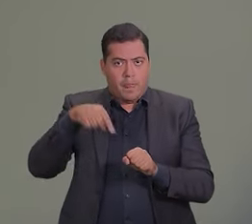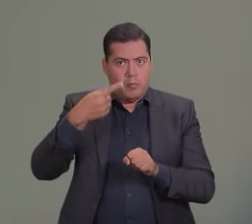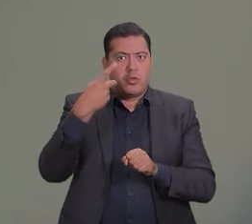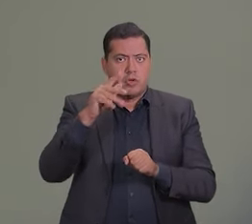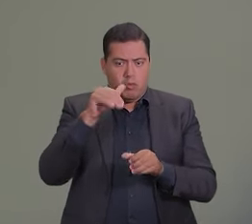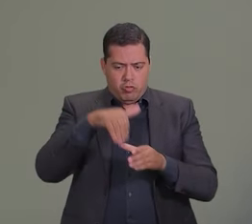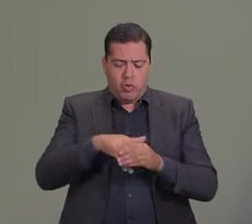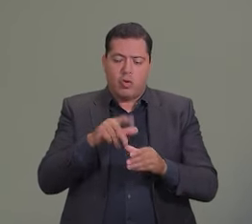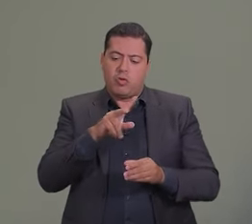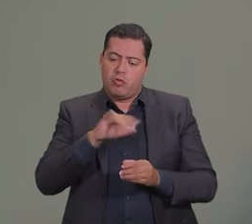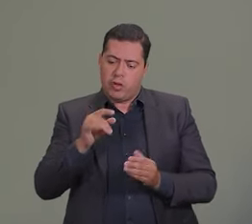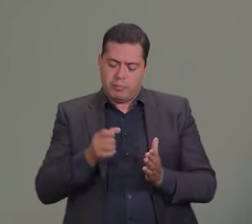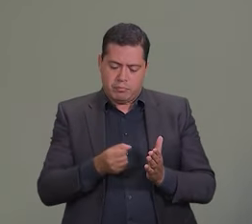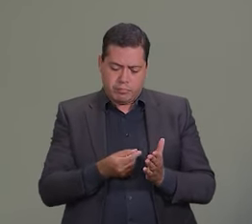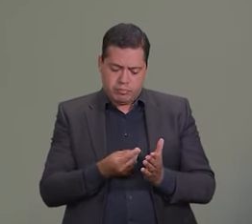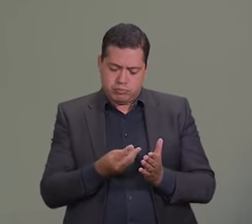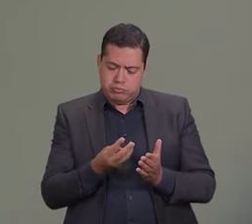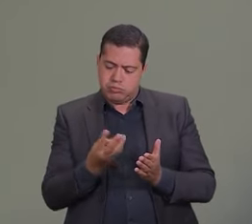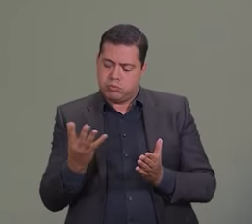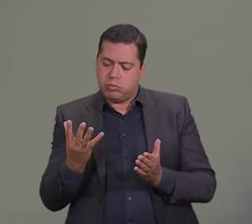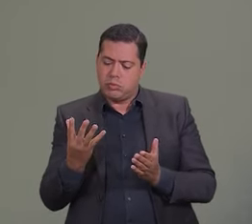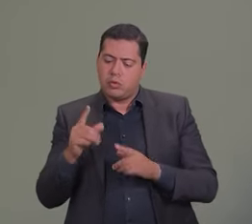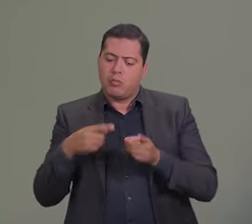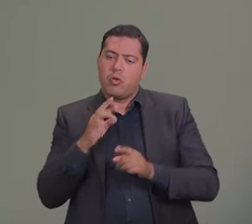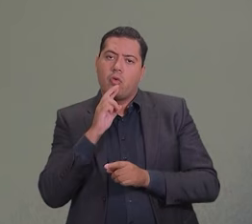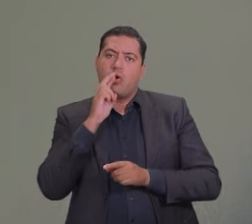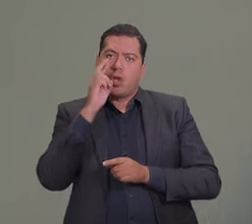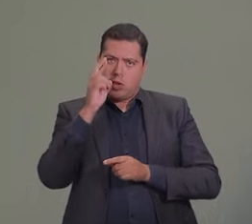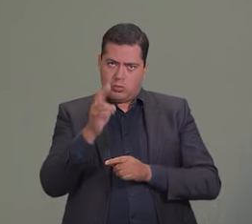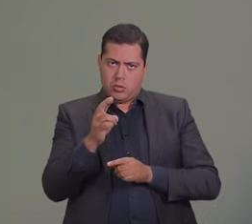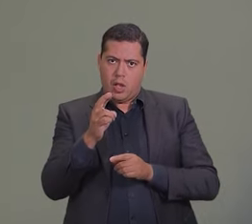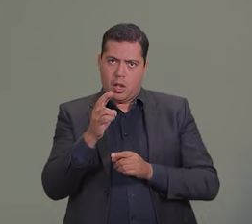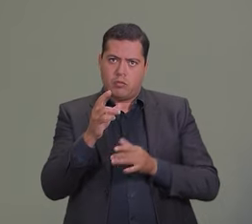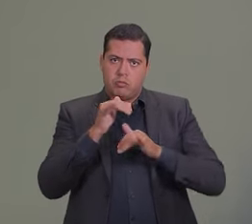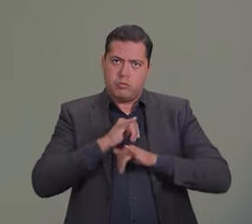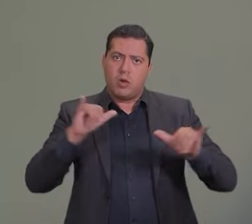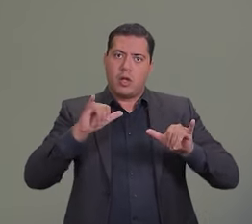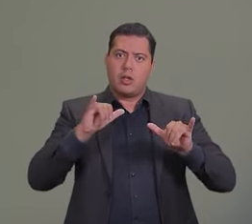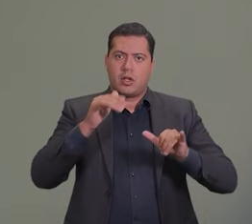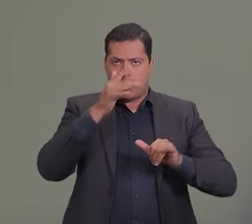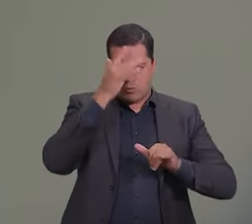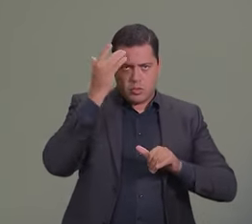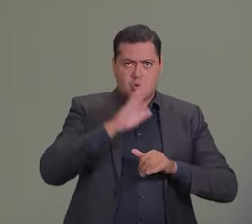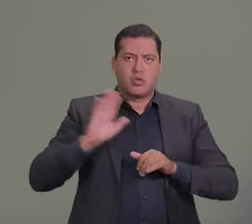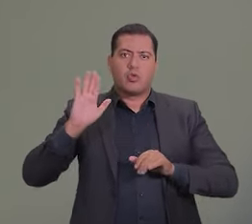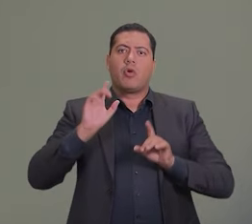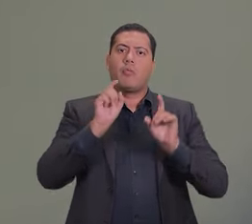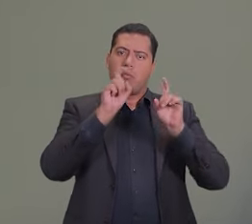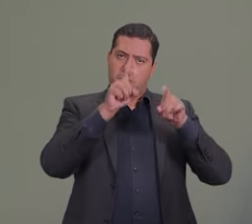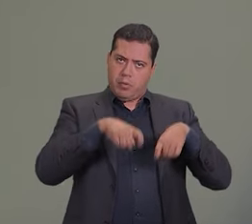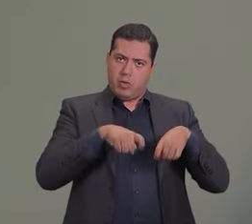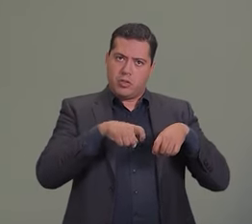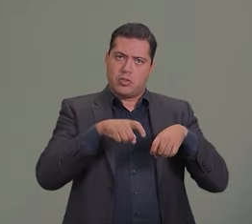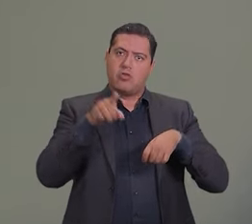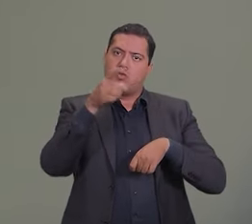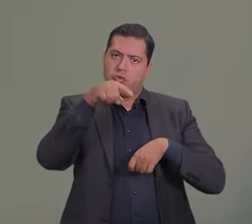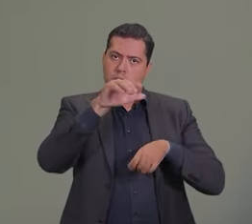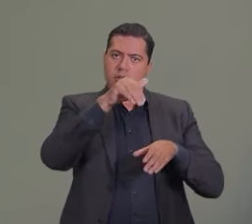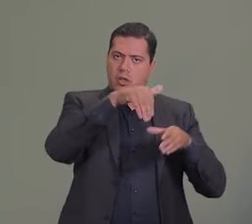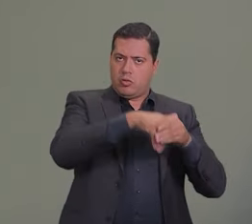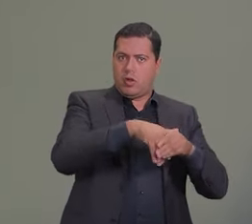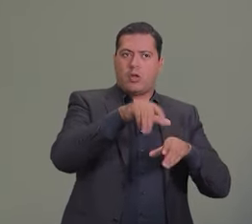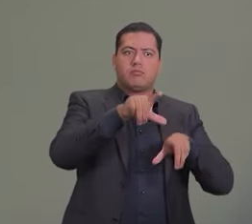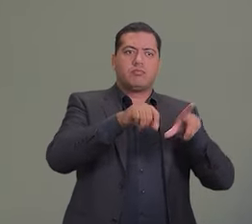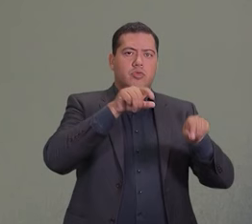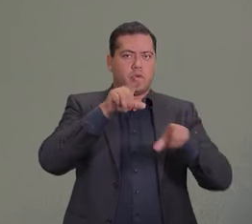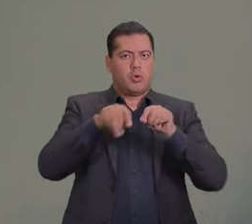o resultado será proclamado e os eleitos serão empossados segundo o que a maioria do eleitorado decidir, como é próprio